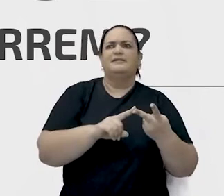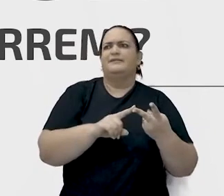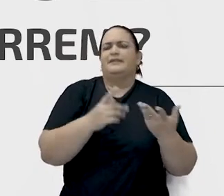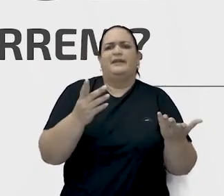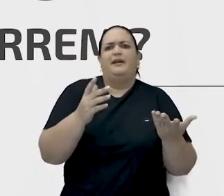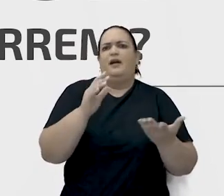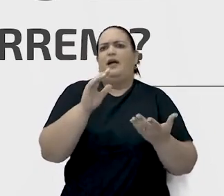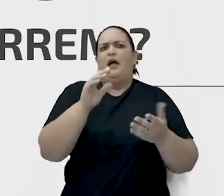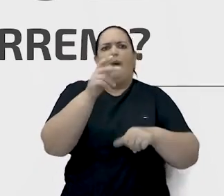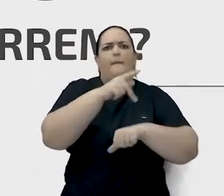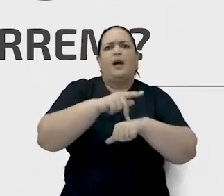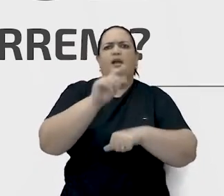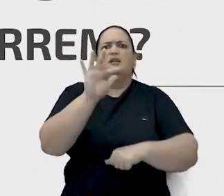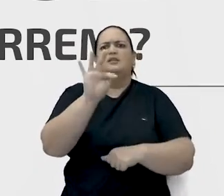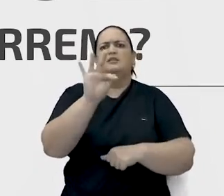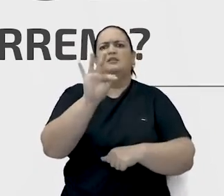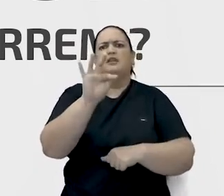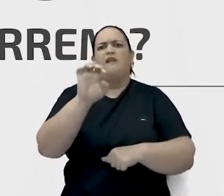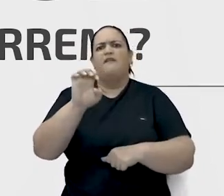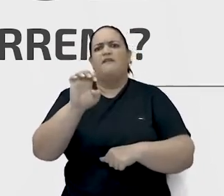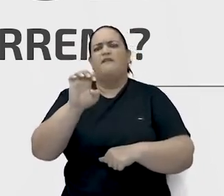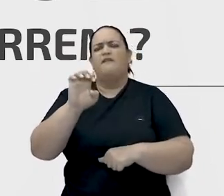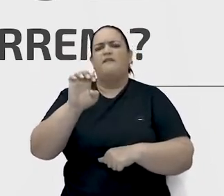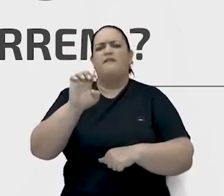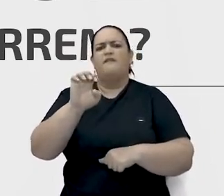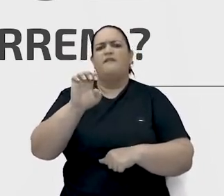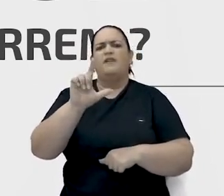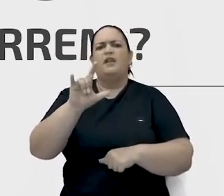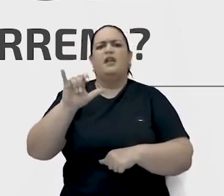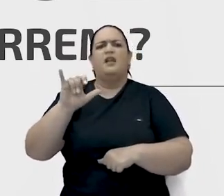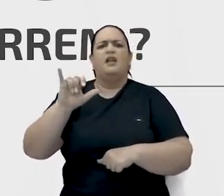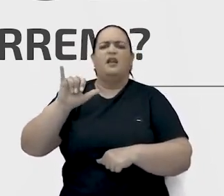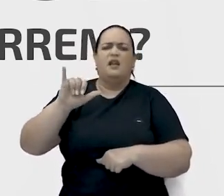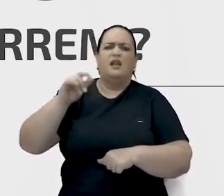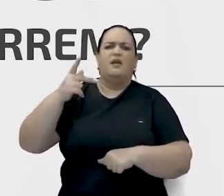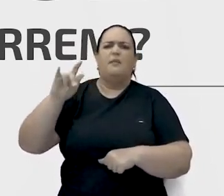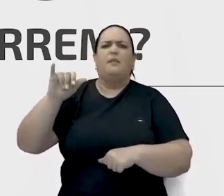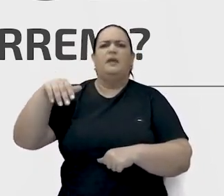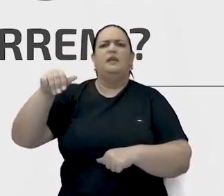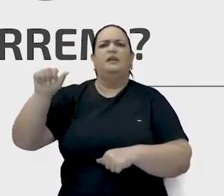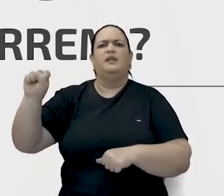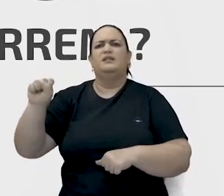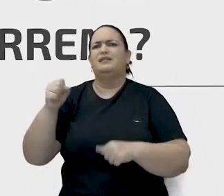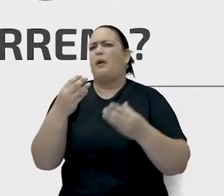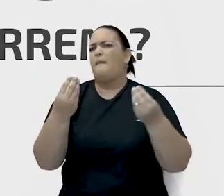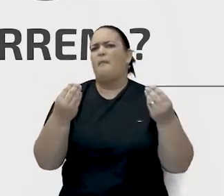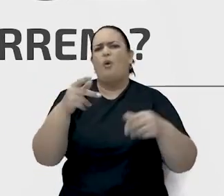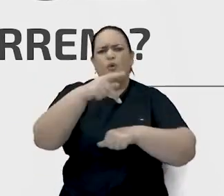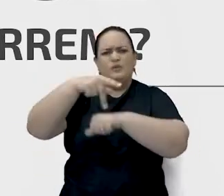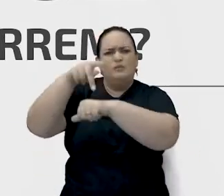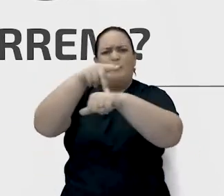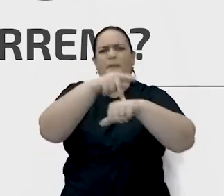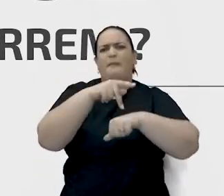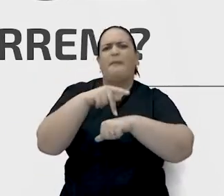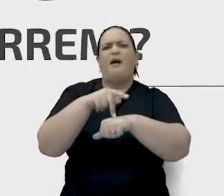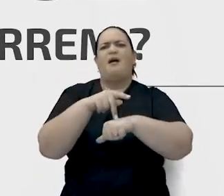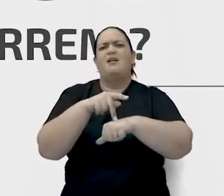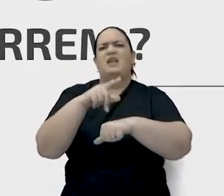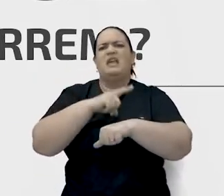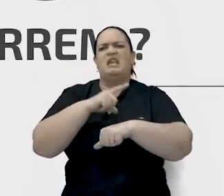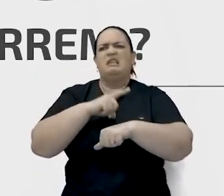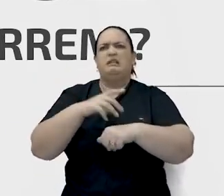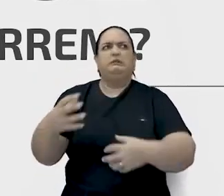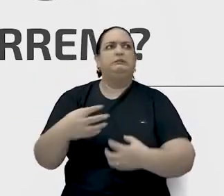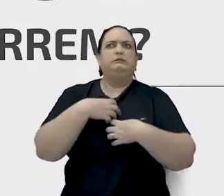Rússia, enfim. O impacto negativo que uma fake news pode causar é gigante.